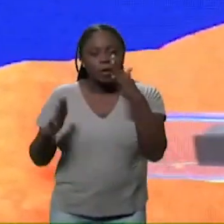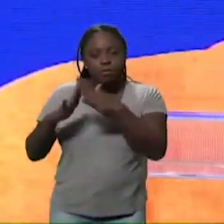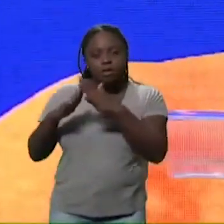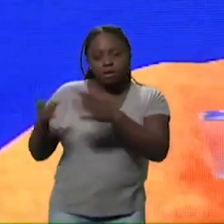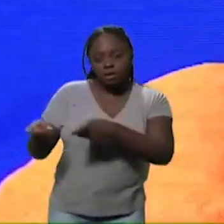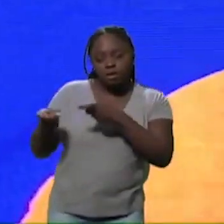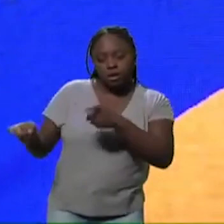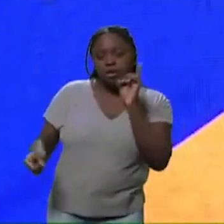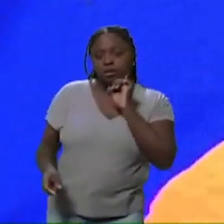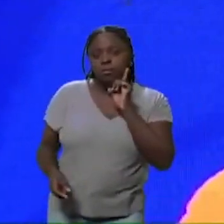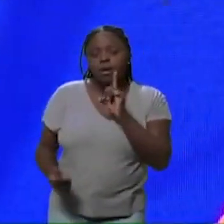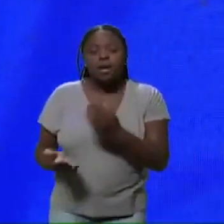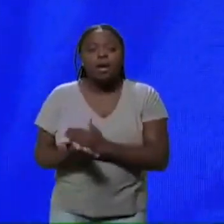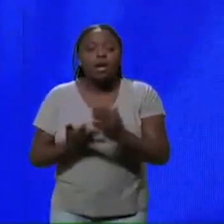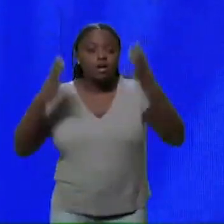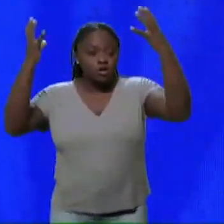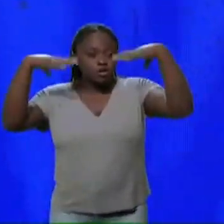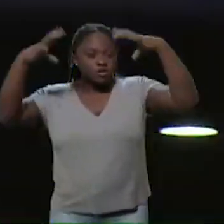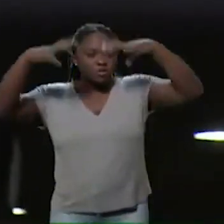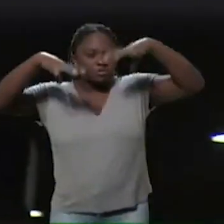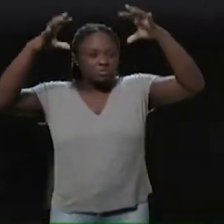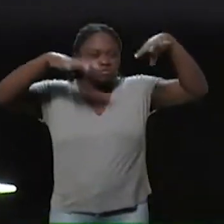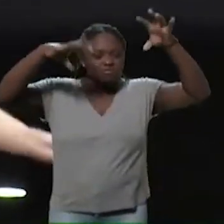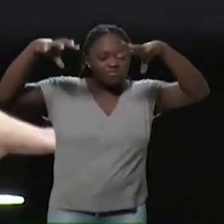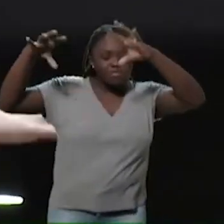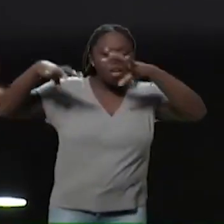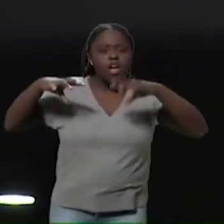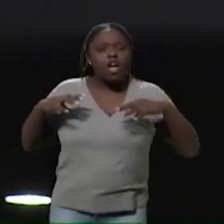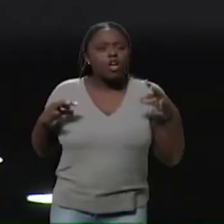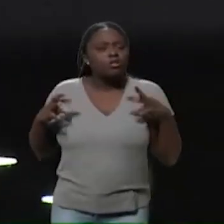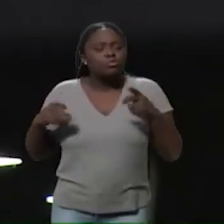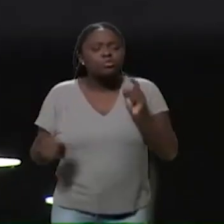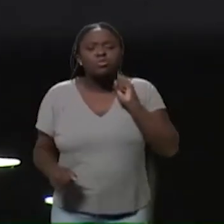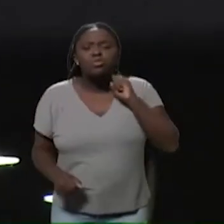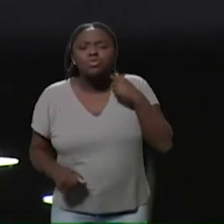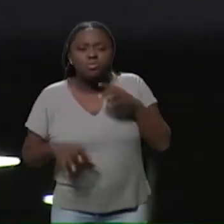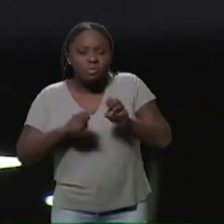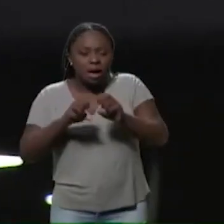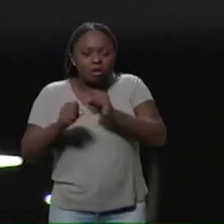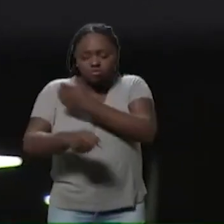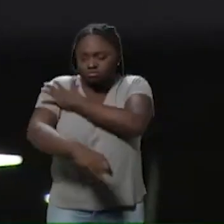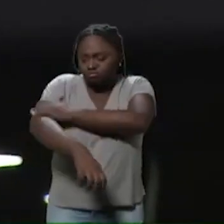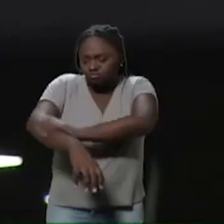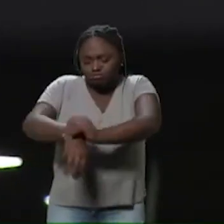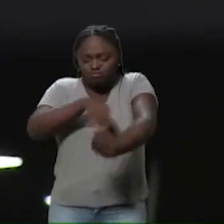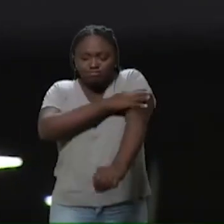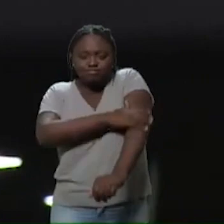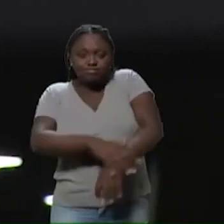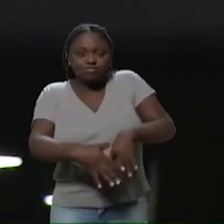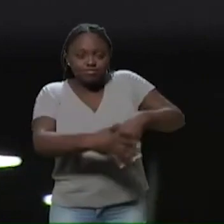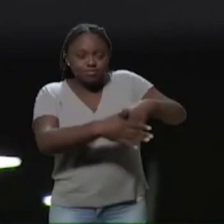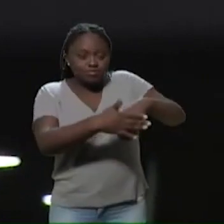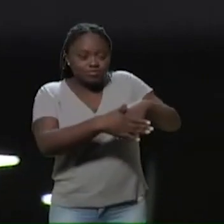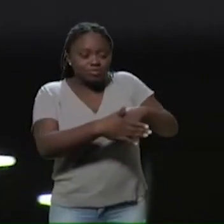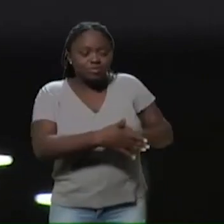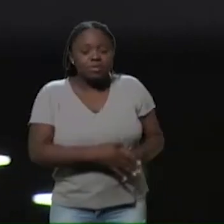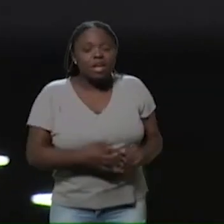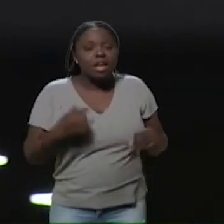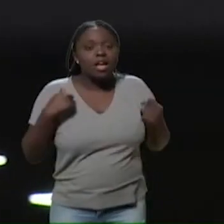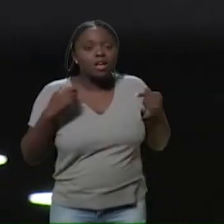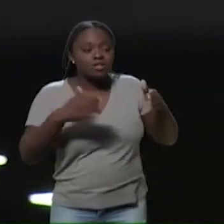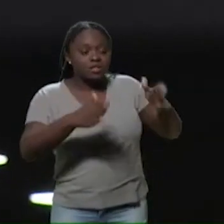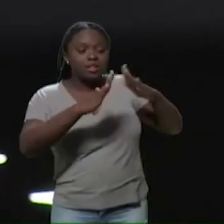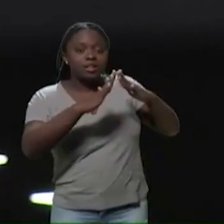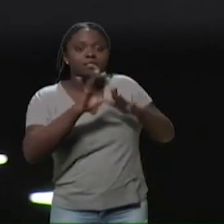aí começou a chover. E aí nós ficamos tudo sujo de barro, jogando futebol. Eu cheguei em casa, só o branco do meu olho que dava para